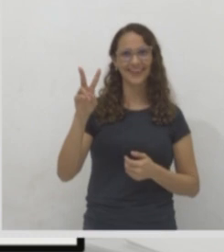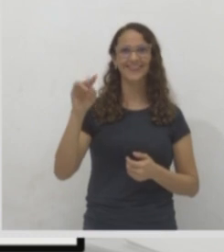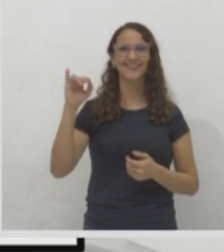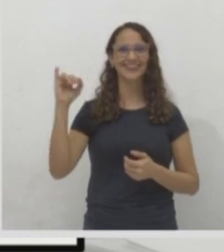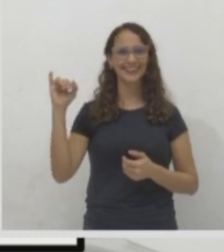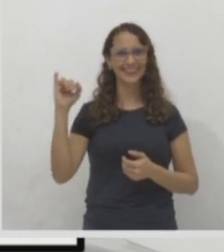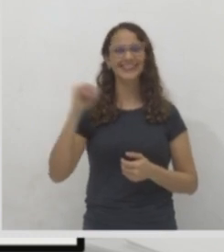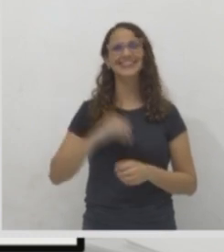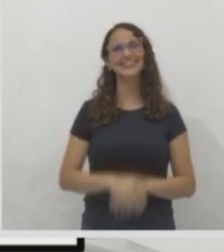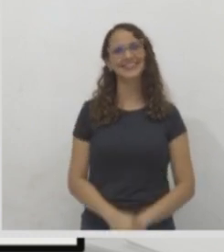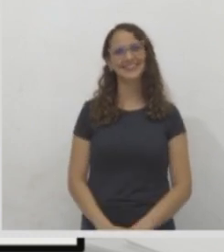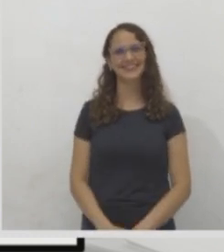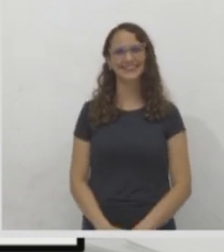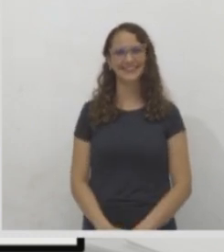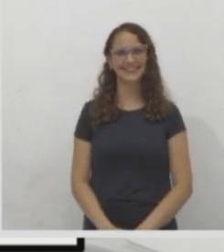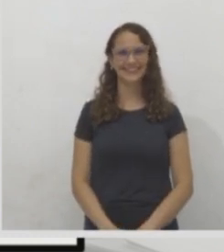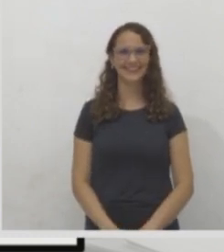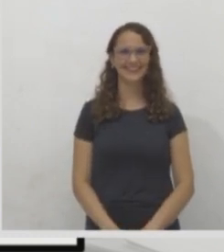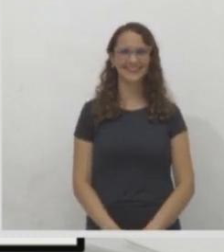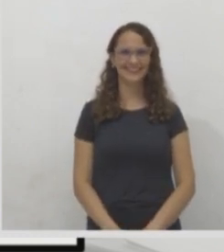sentido. Está bem?